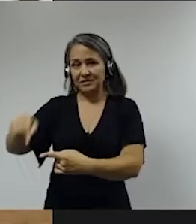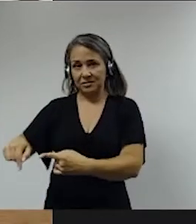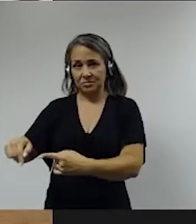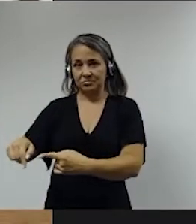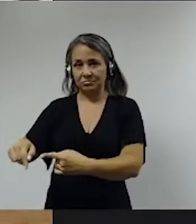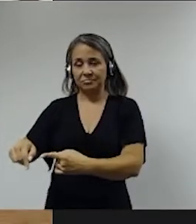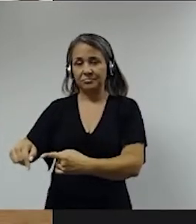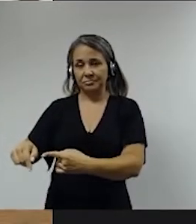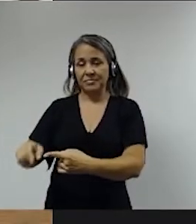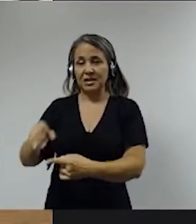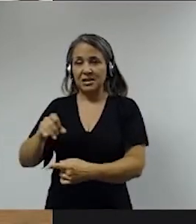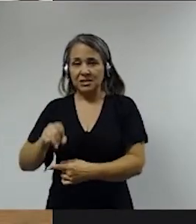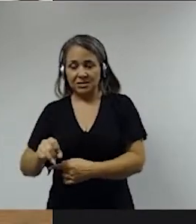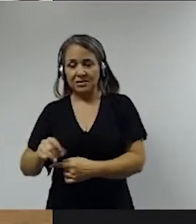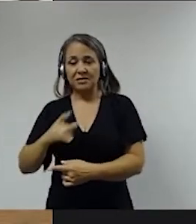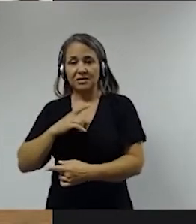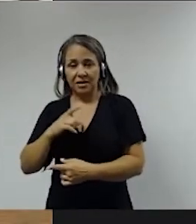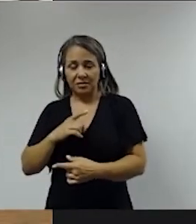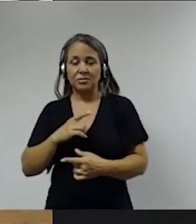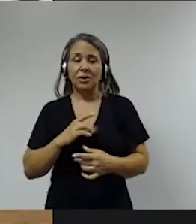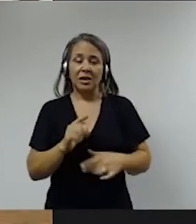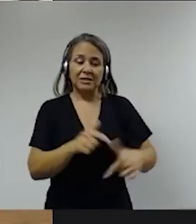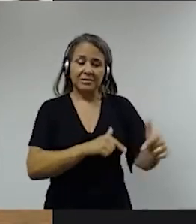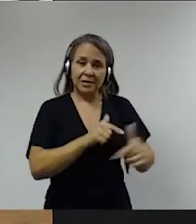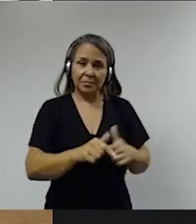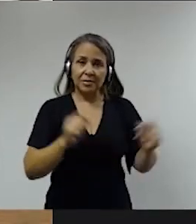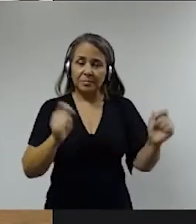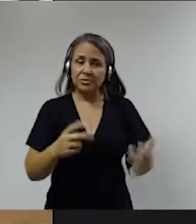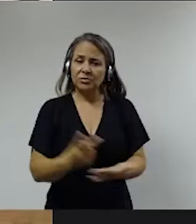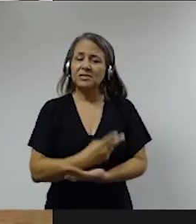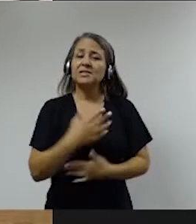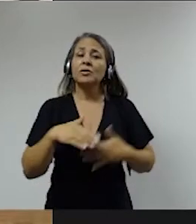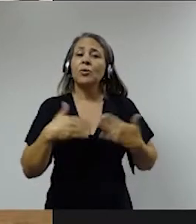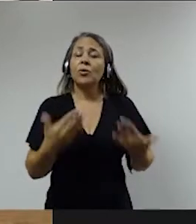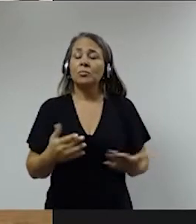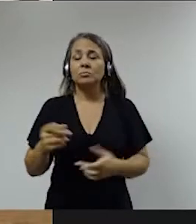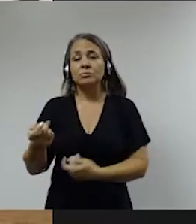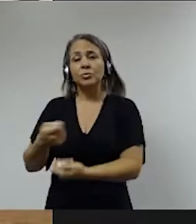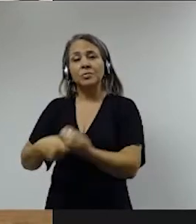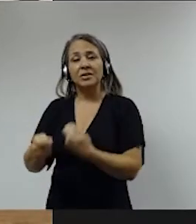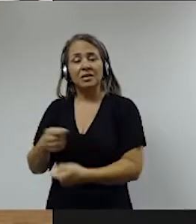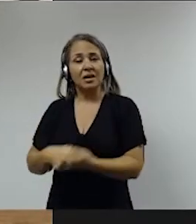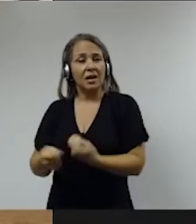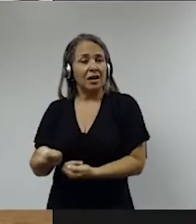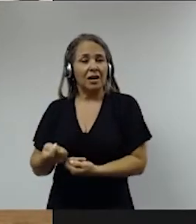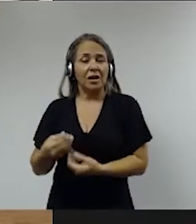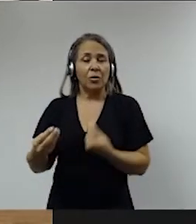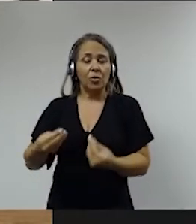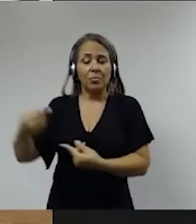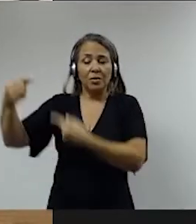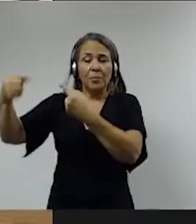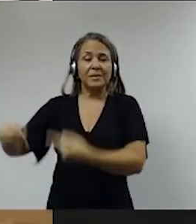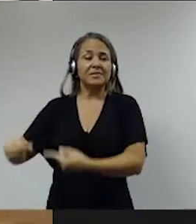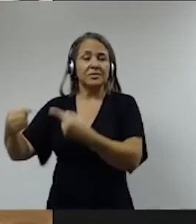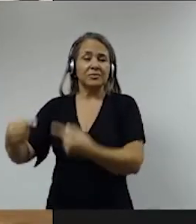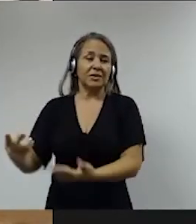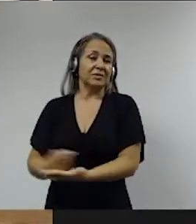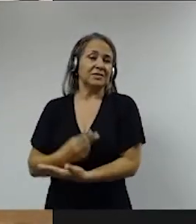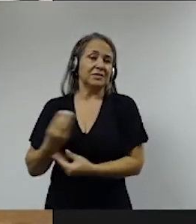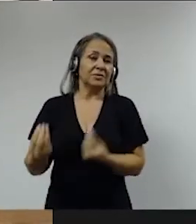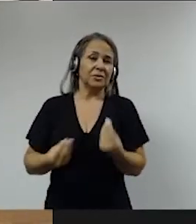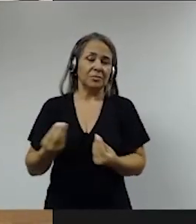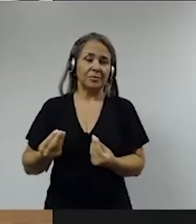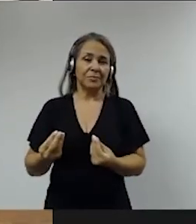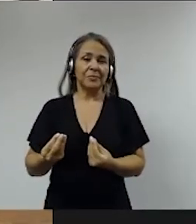analisar é se, com ou sem essa operação, como vai estar o mercado, como vai estar a competição. A teoria da feira em firme é uma teoria